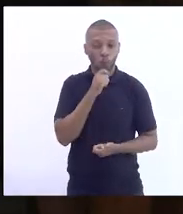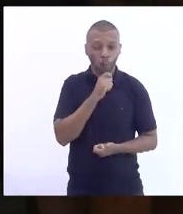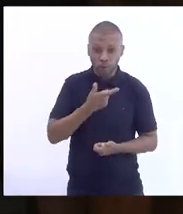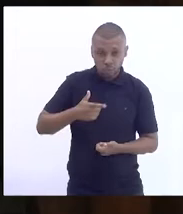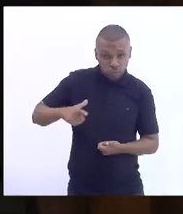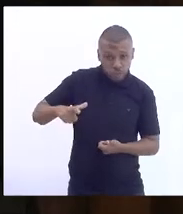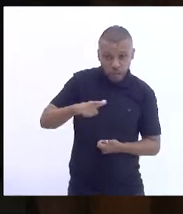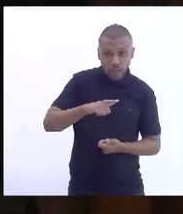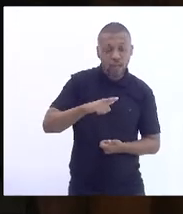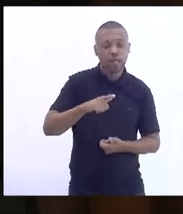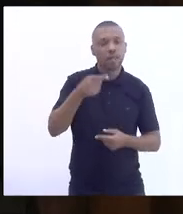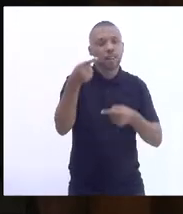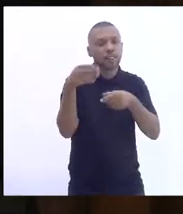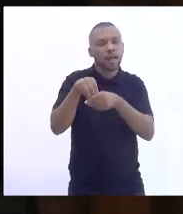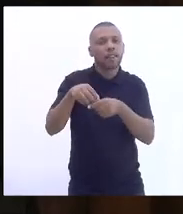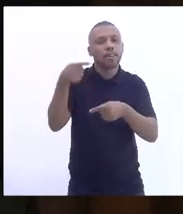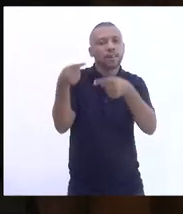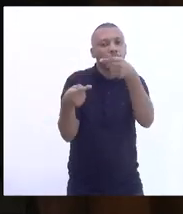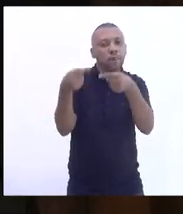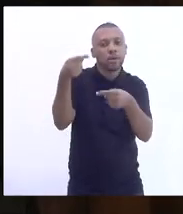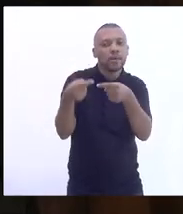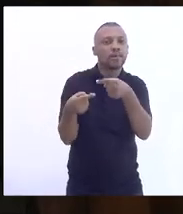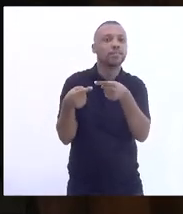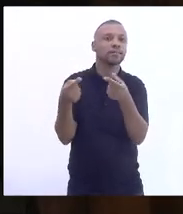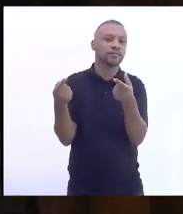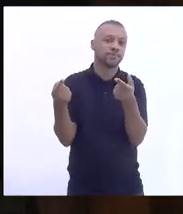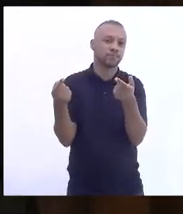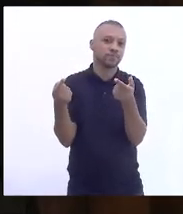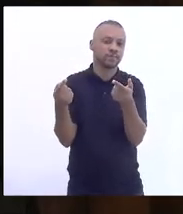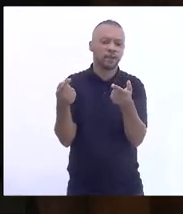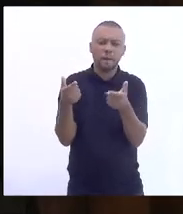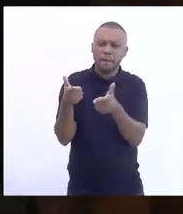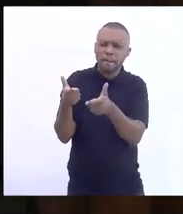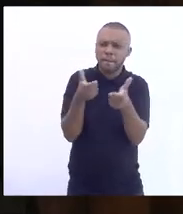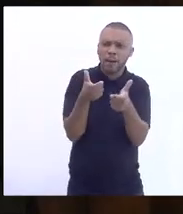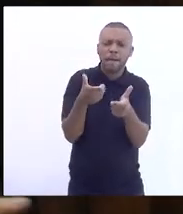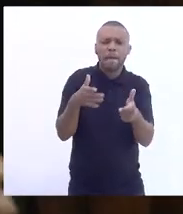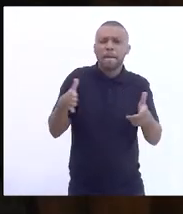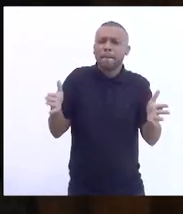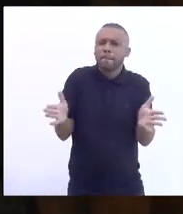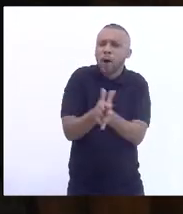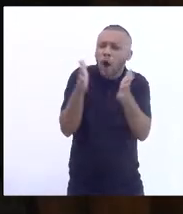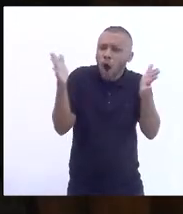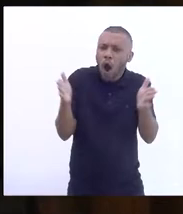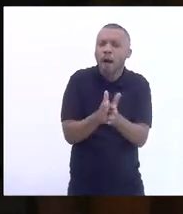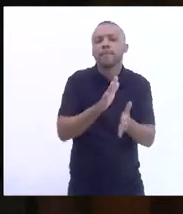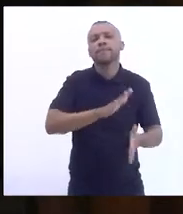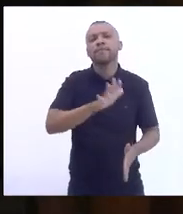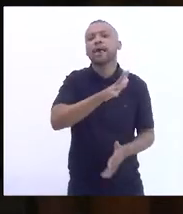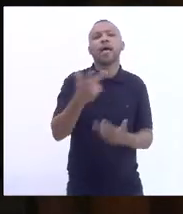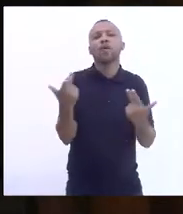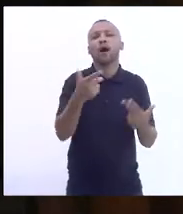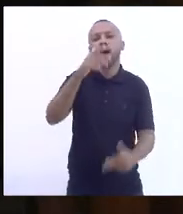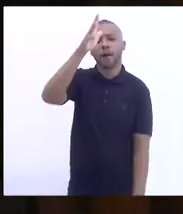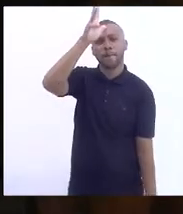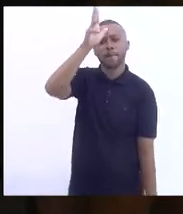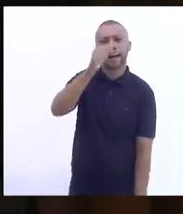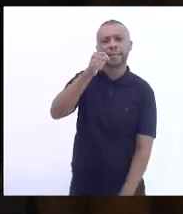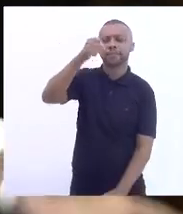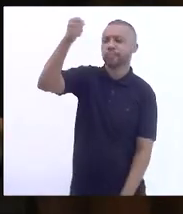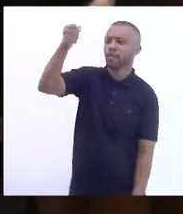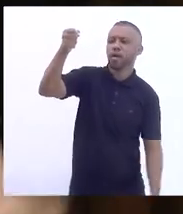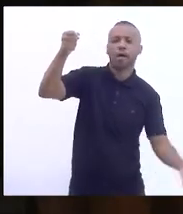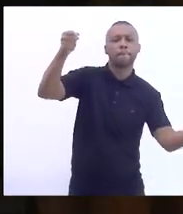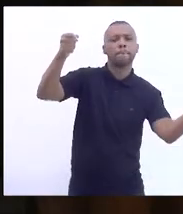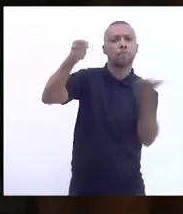política de extermínio do Governo do Estado mata pobre favelado igual matar frango para eles aqui na linha